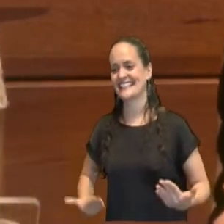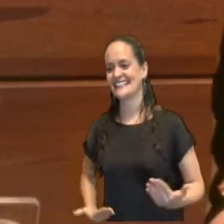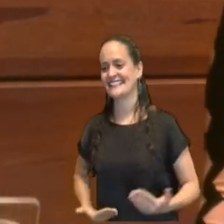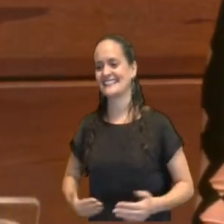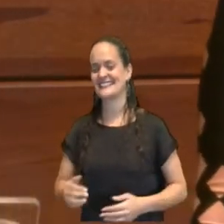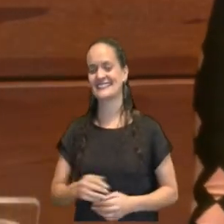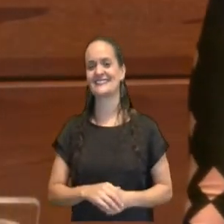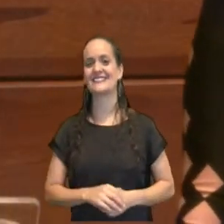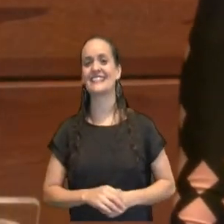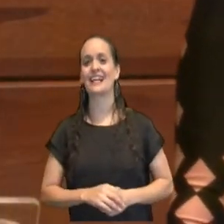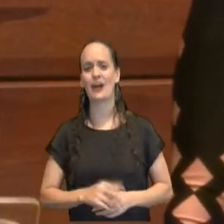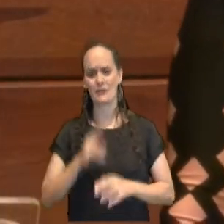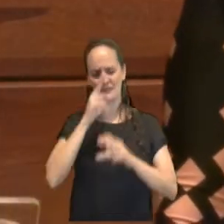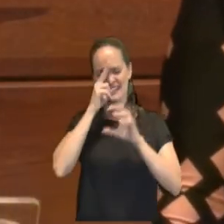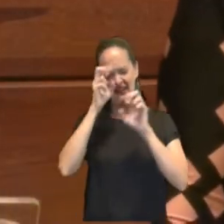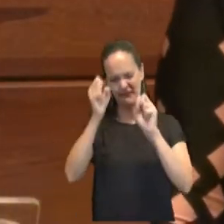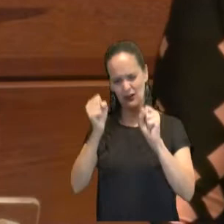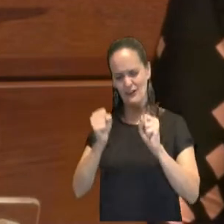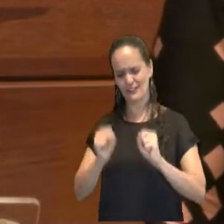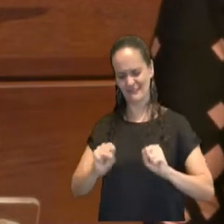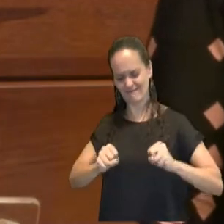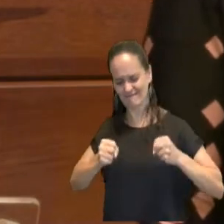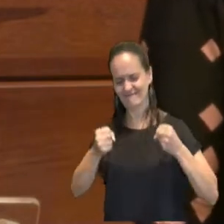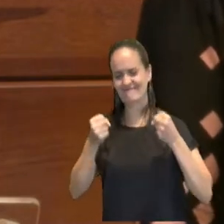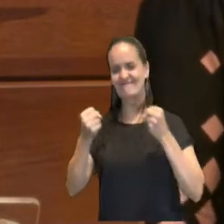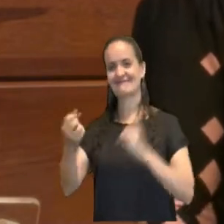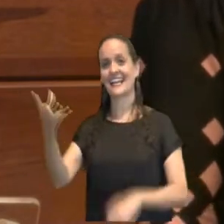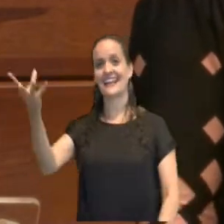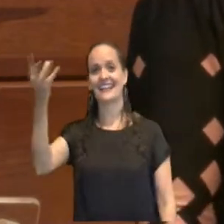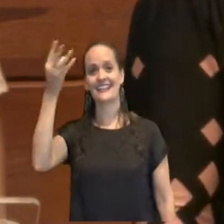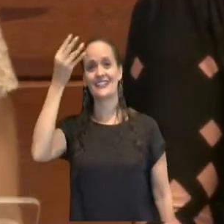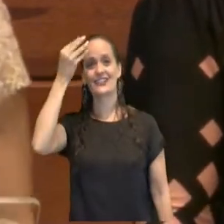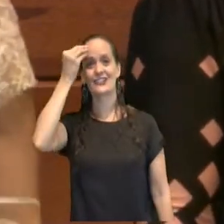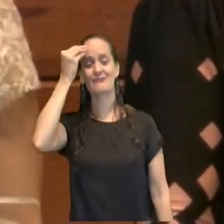servir com toda a minha força e